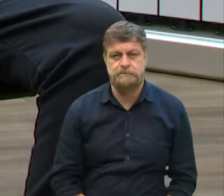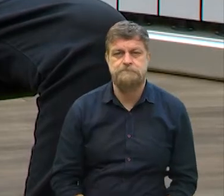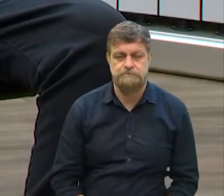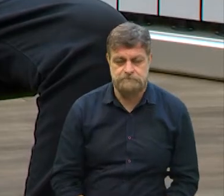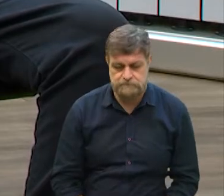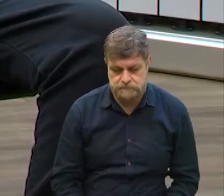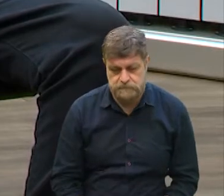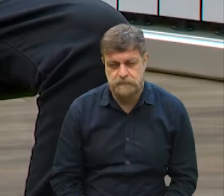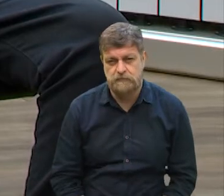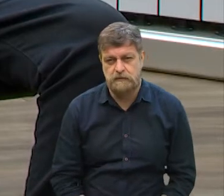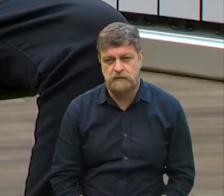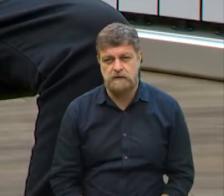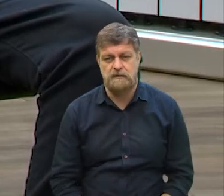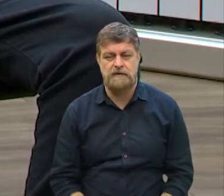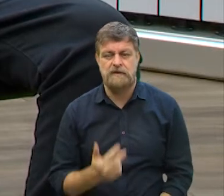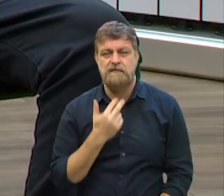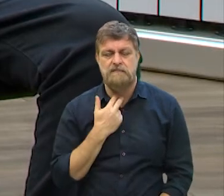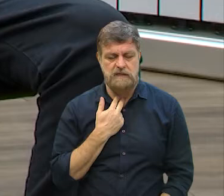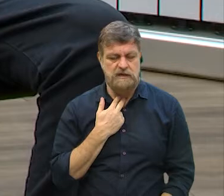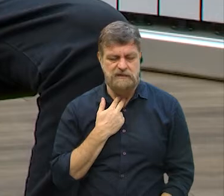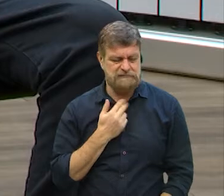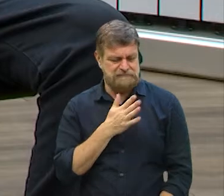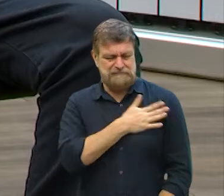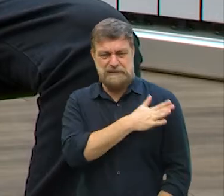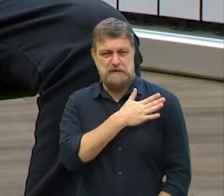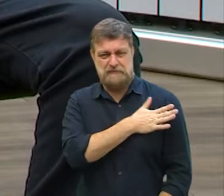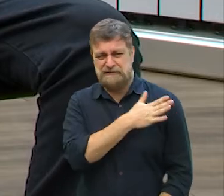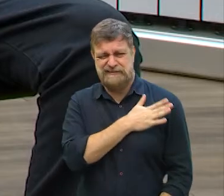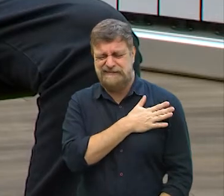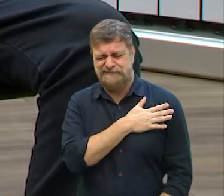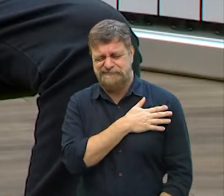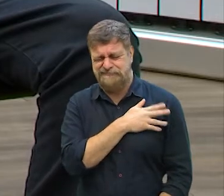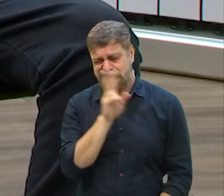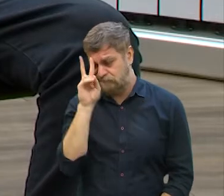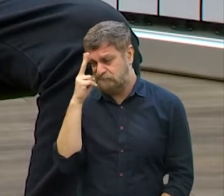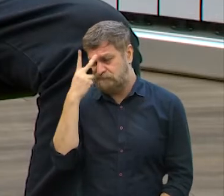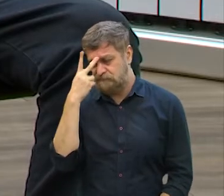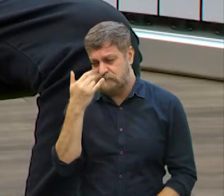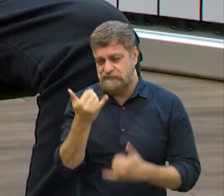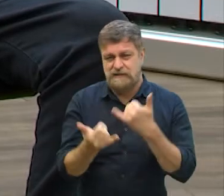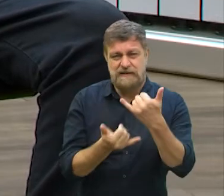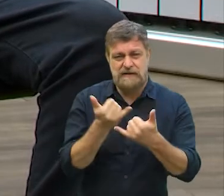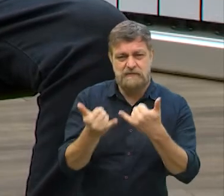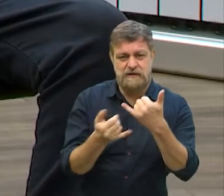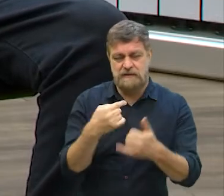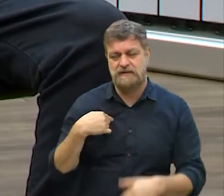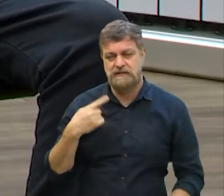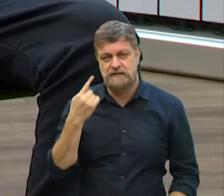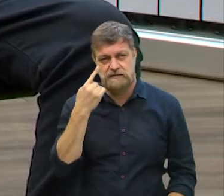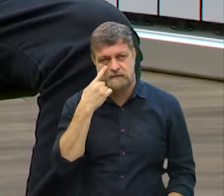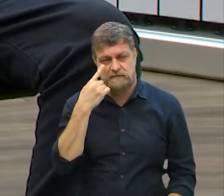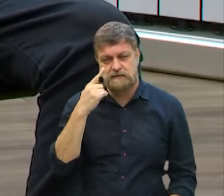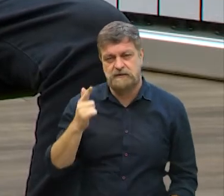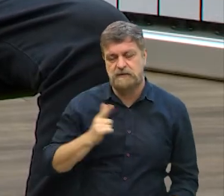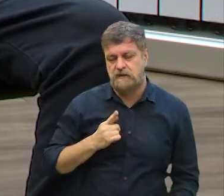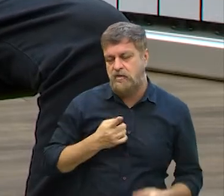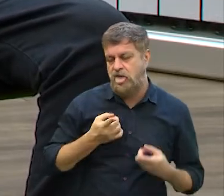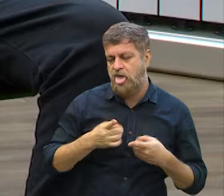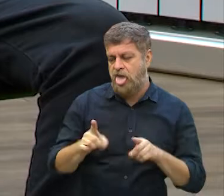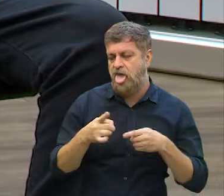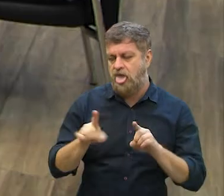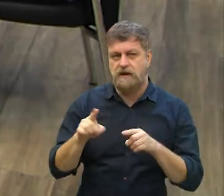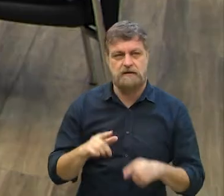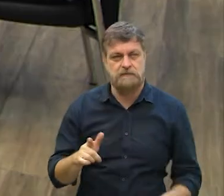aí em frente, sem nenhum tipo de preconceito, e parar com brincadeira também. A gente vê muita brincadeira, né?